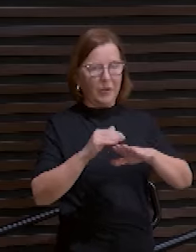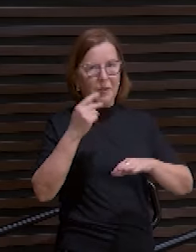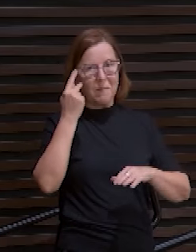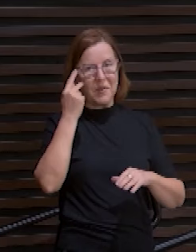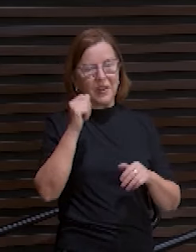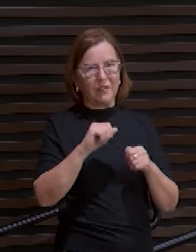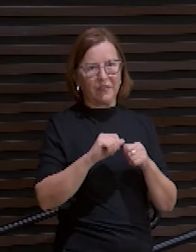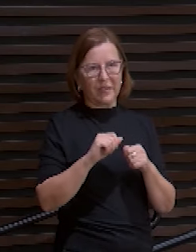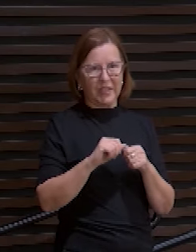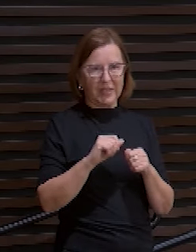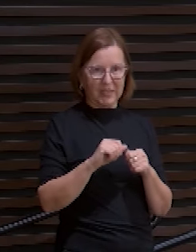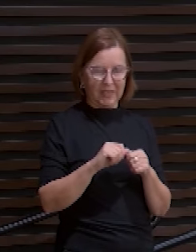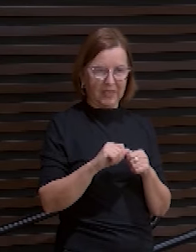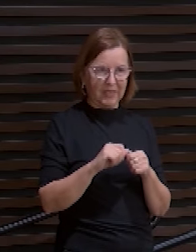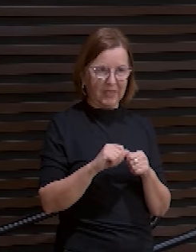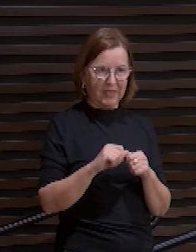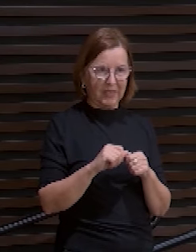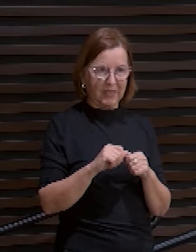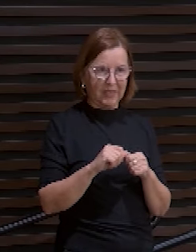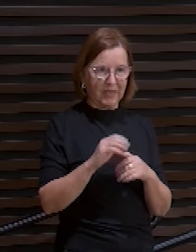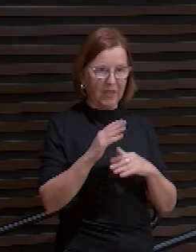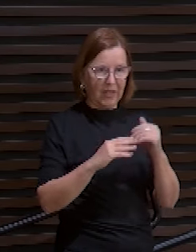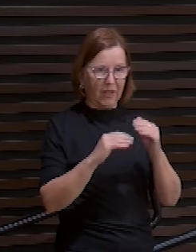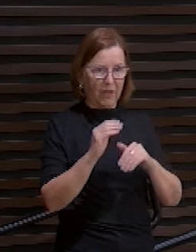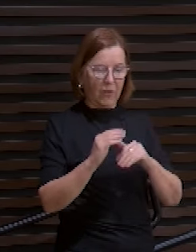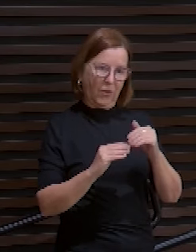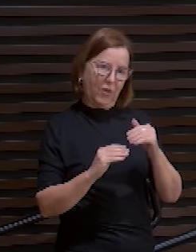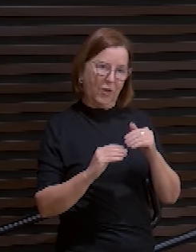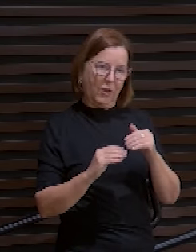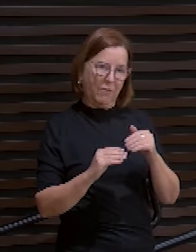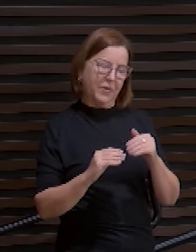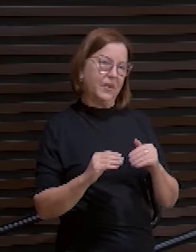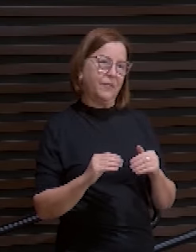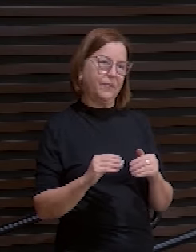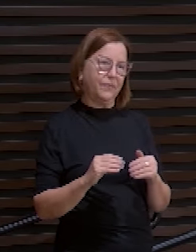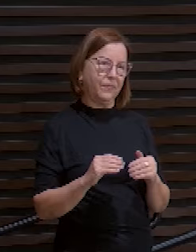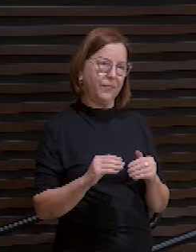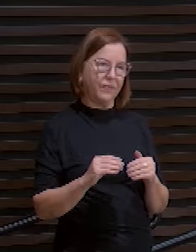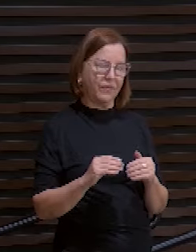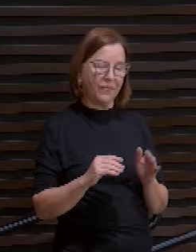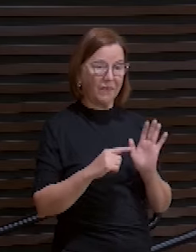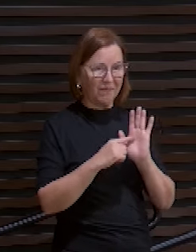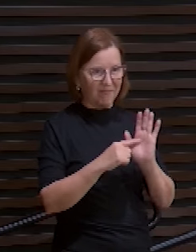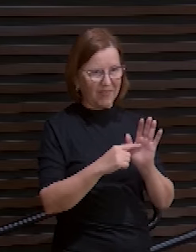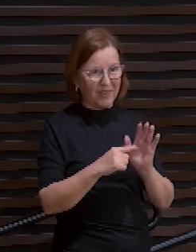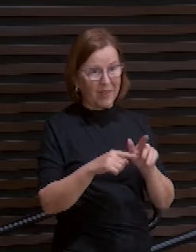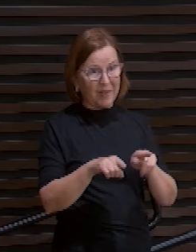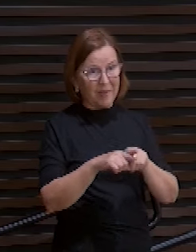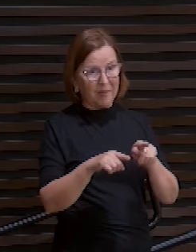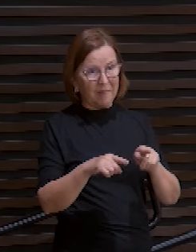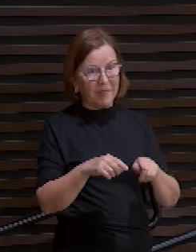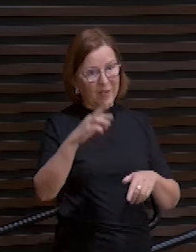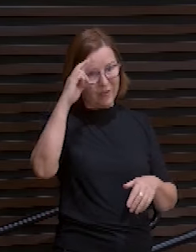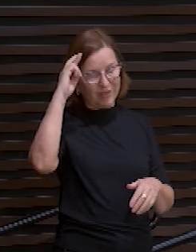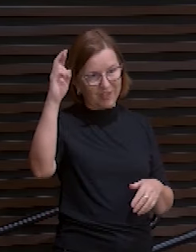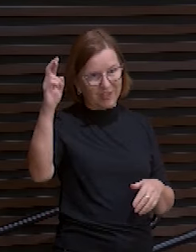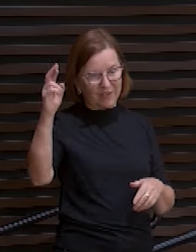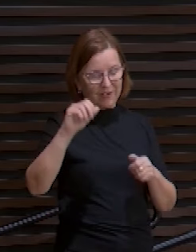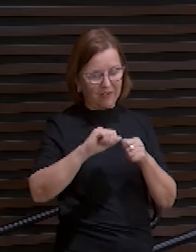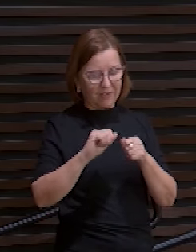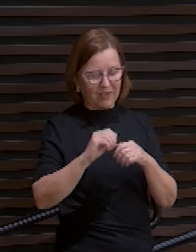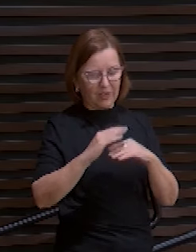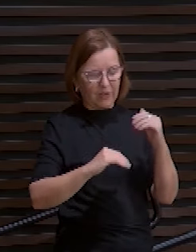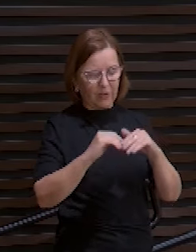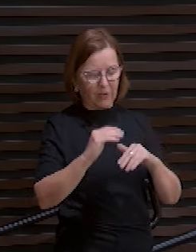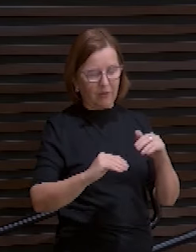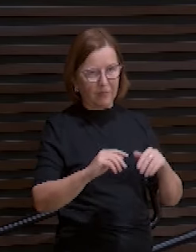que nos foi atribuída Mas é ele Quem opera em nosso caráter a transformação